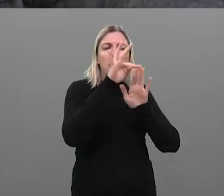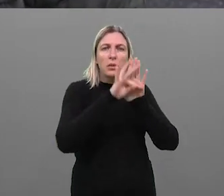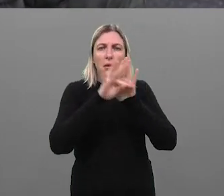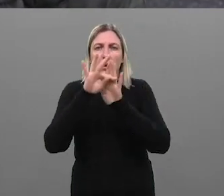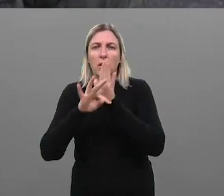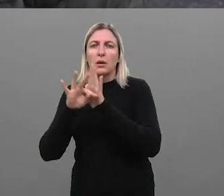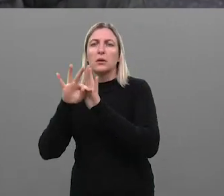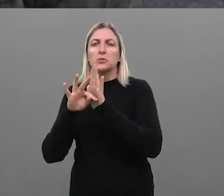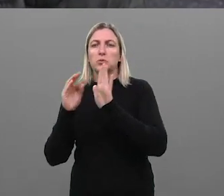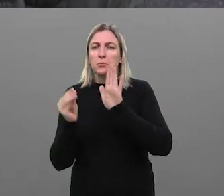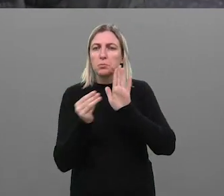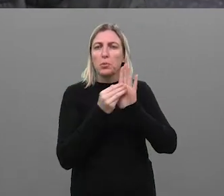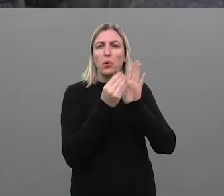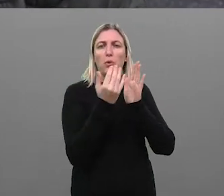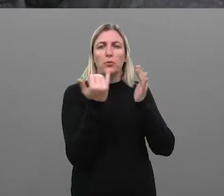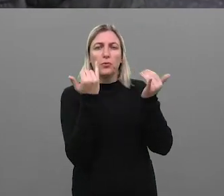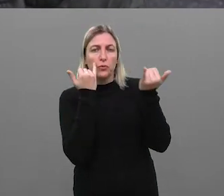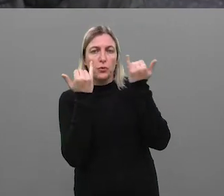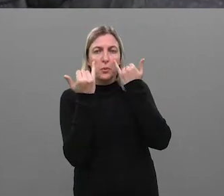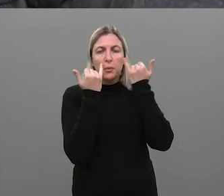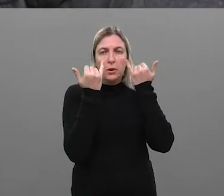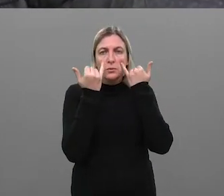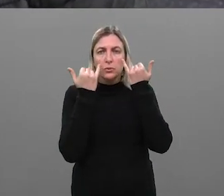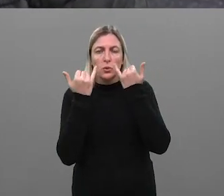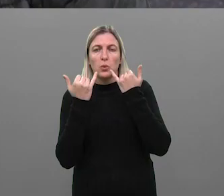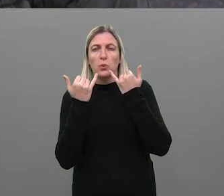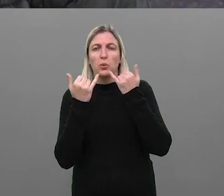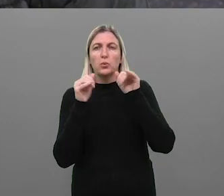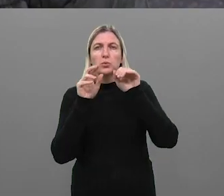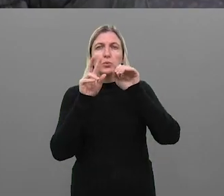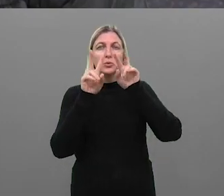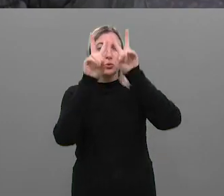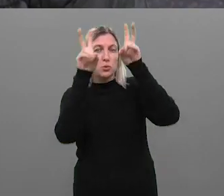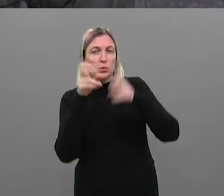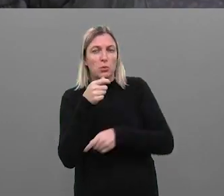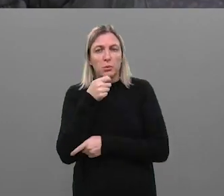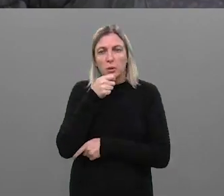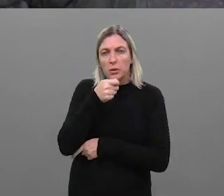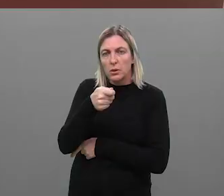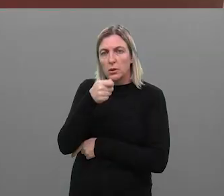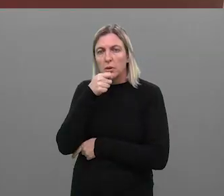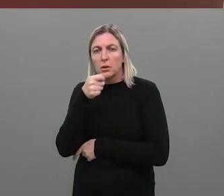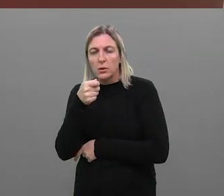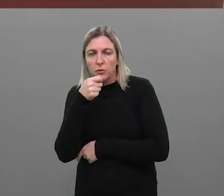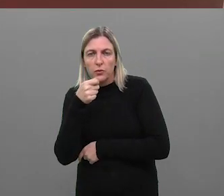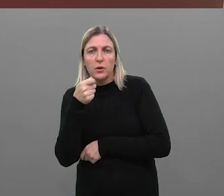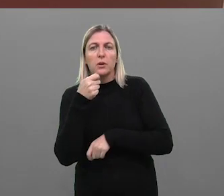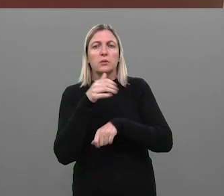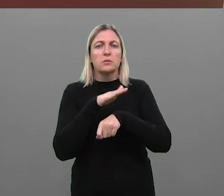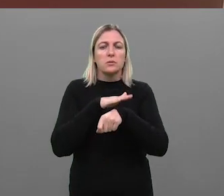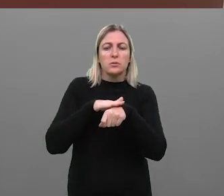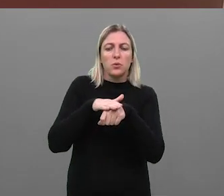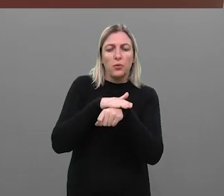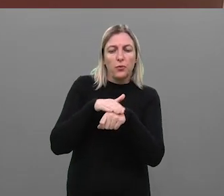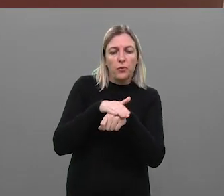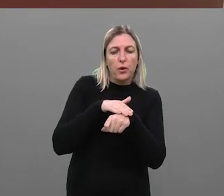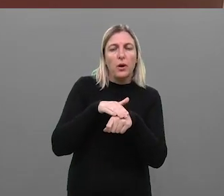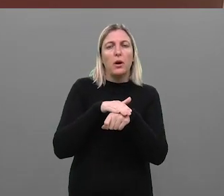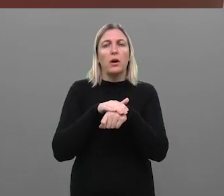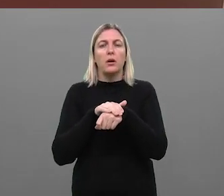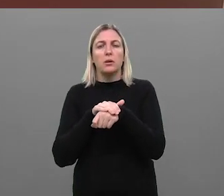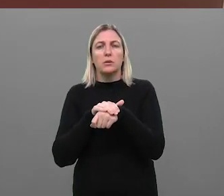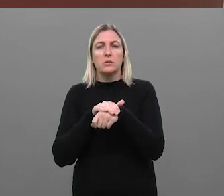recolhidos através de ah de de entrevistas de de de conversas bate